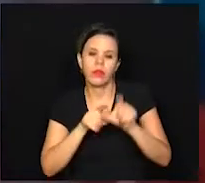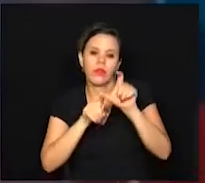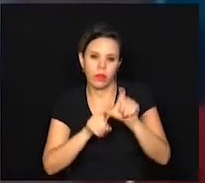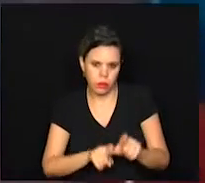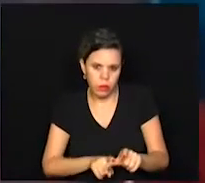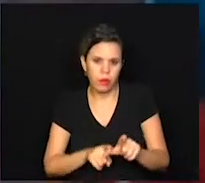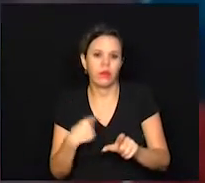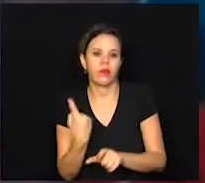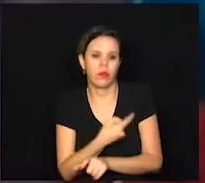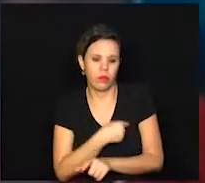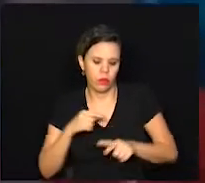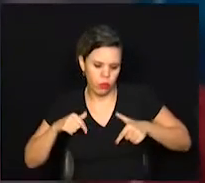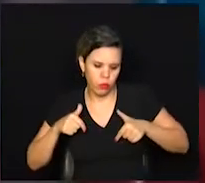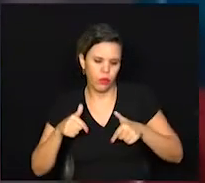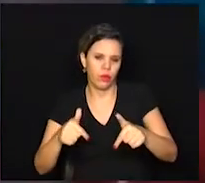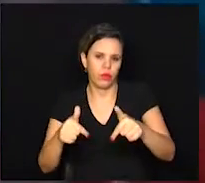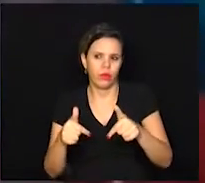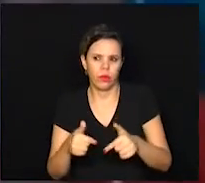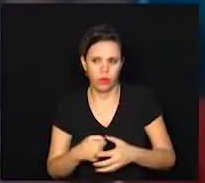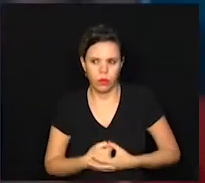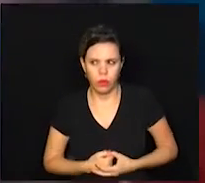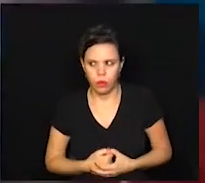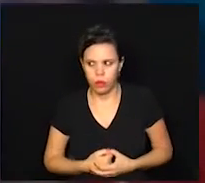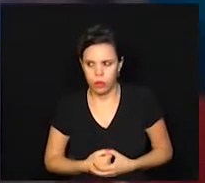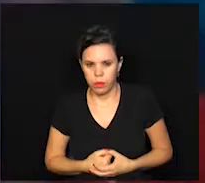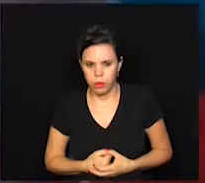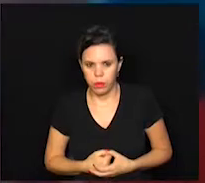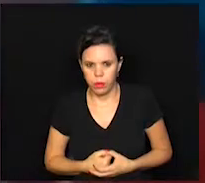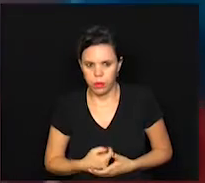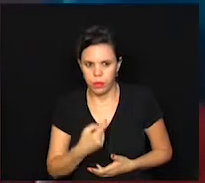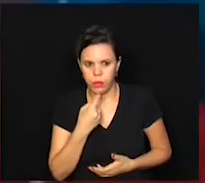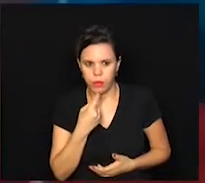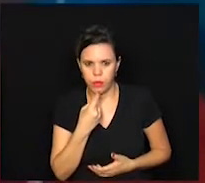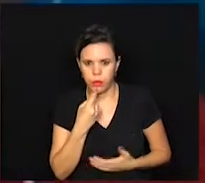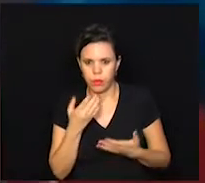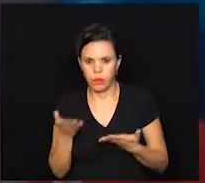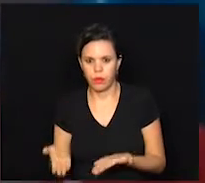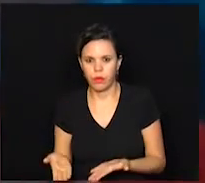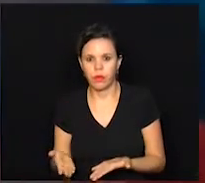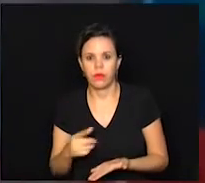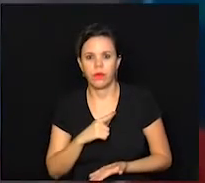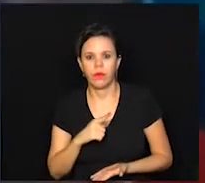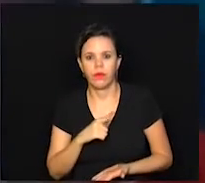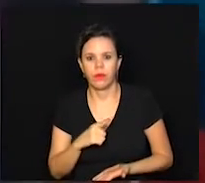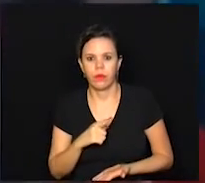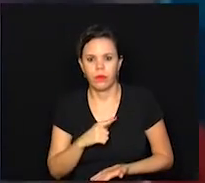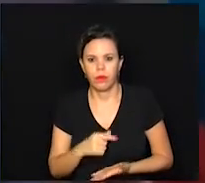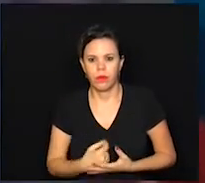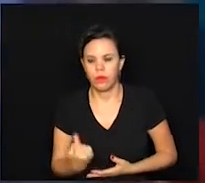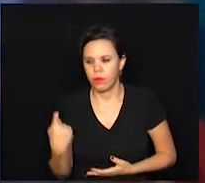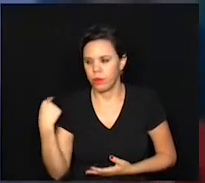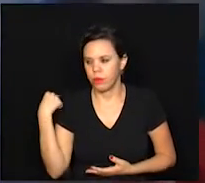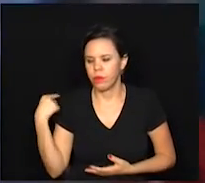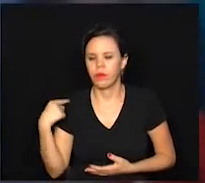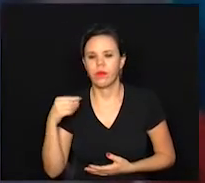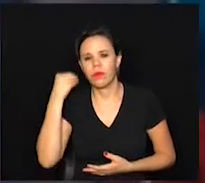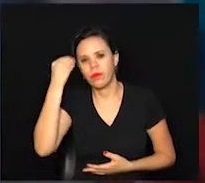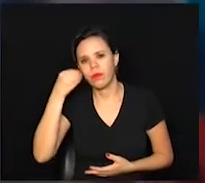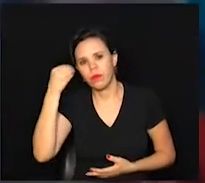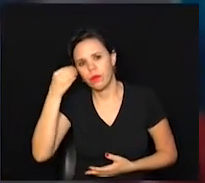nossa atuação. Aqui em Campinas, nós tivemos uma